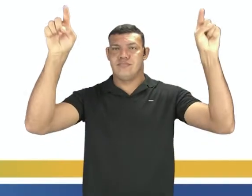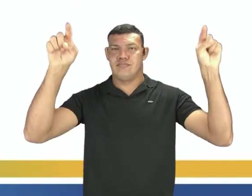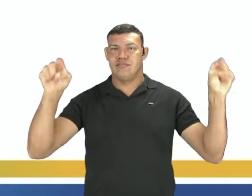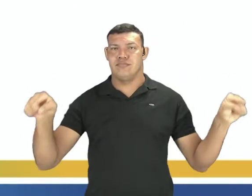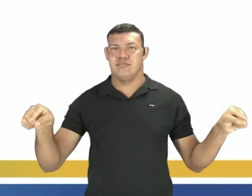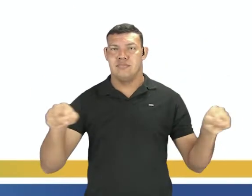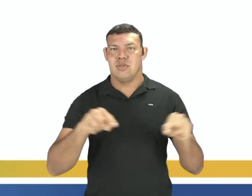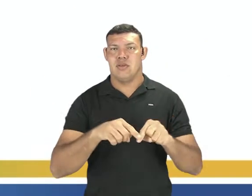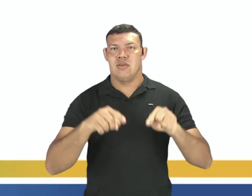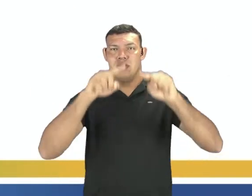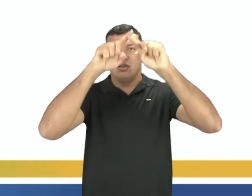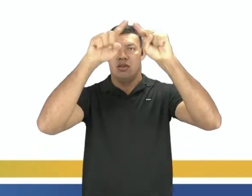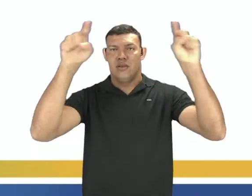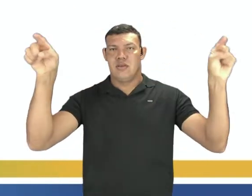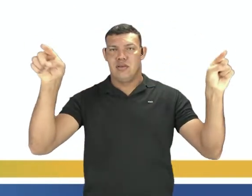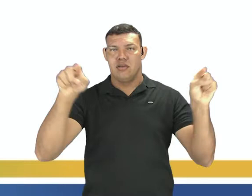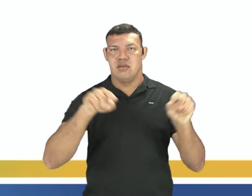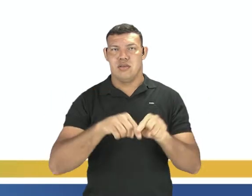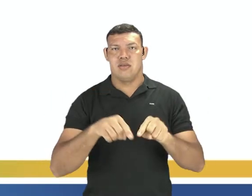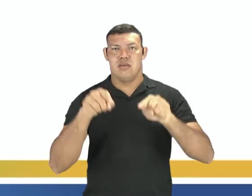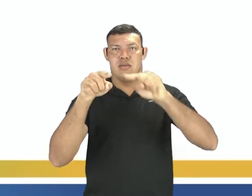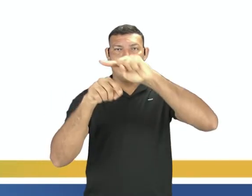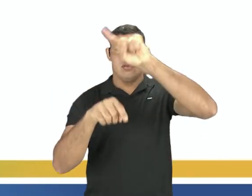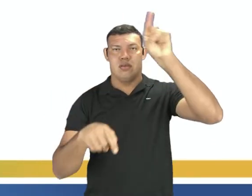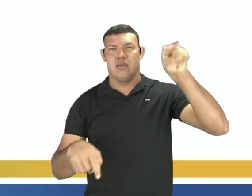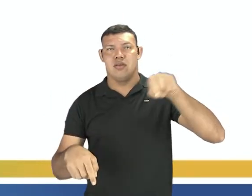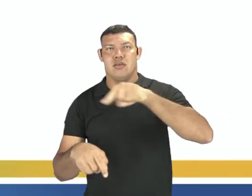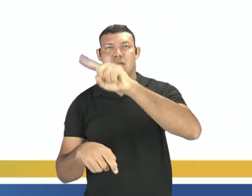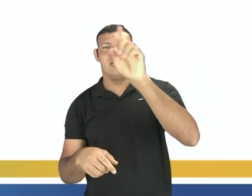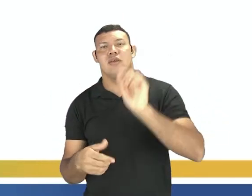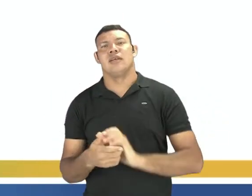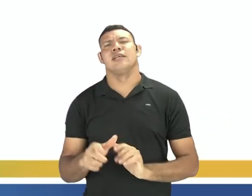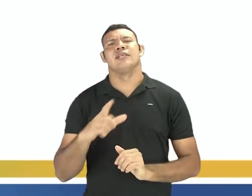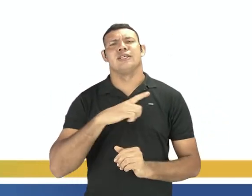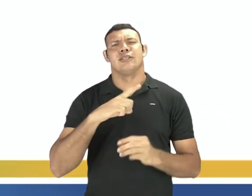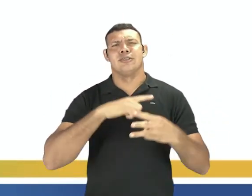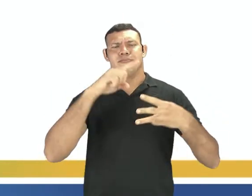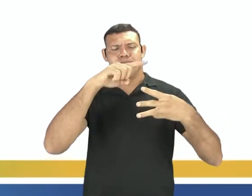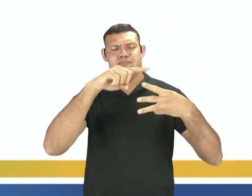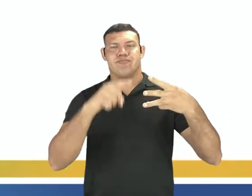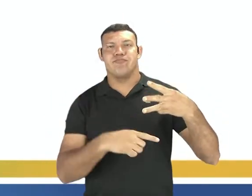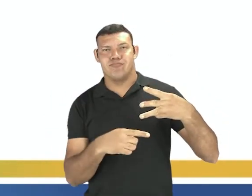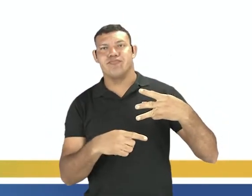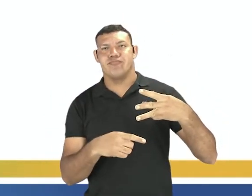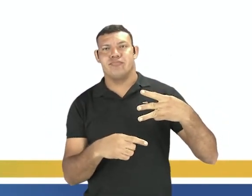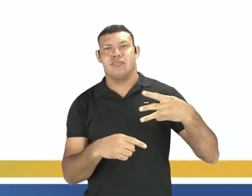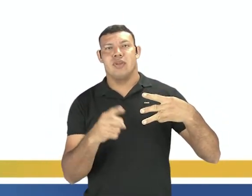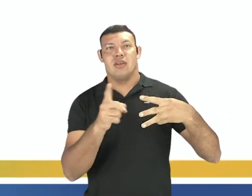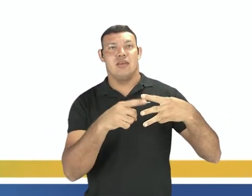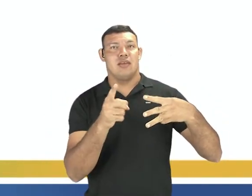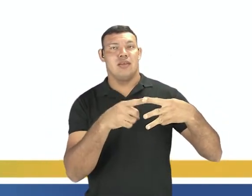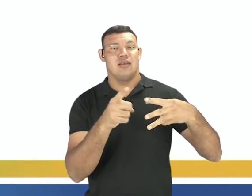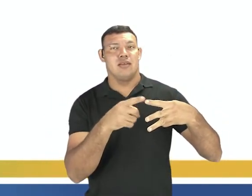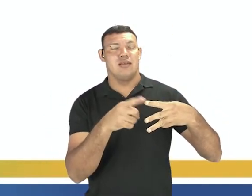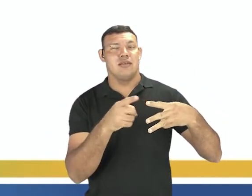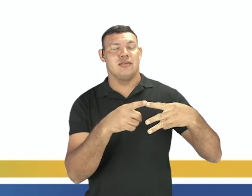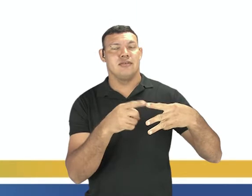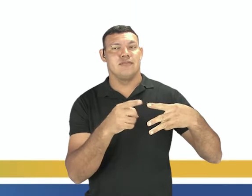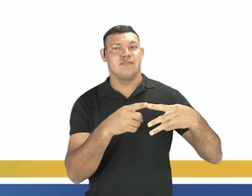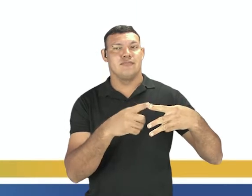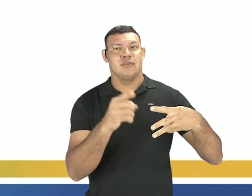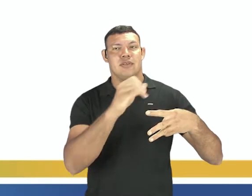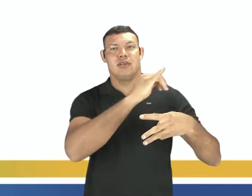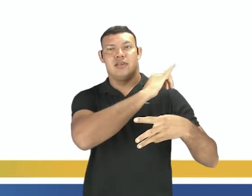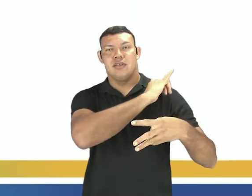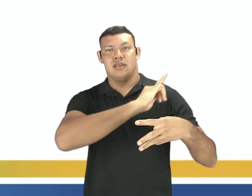né? E aqui nós temos 3 bandeiras. A primeira é a bandeira imperial, né? Verde e amarela, que ela carrega